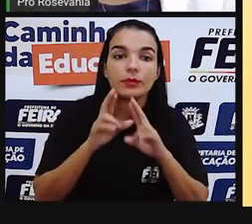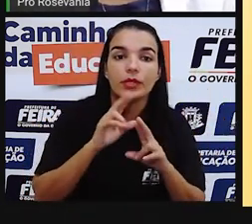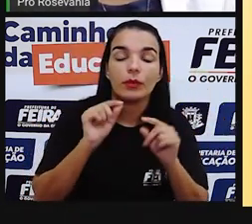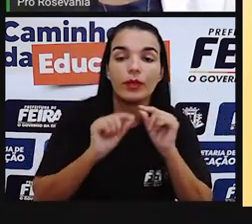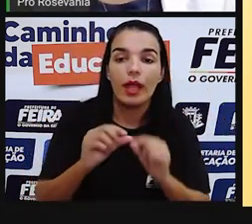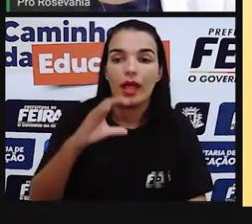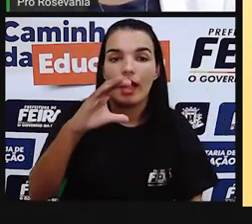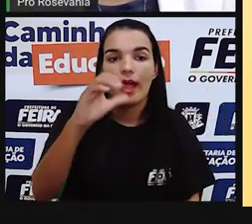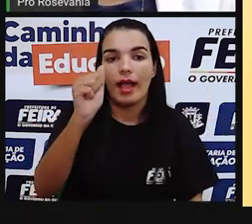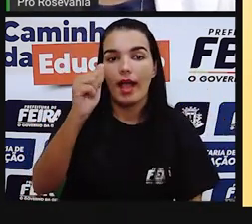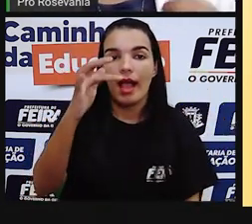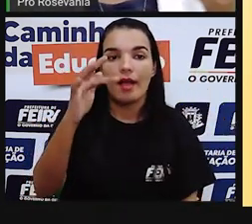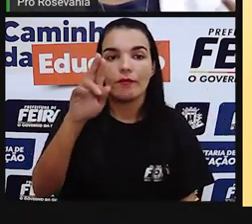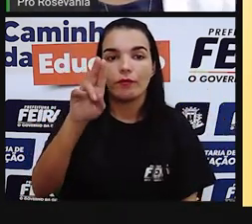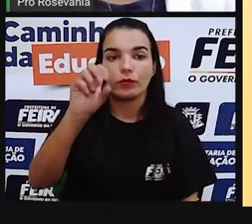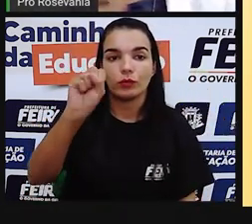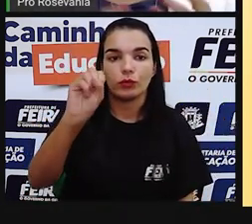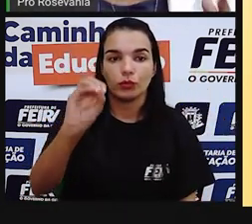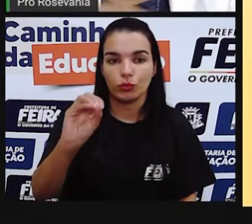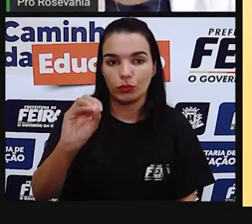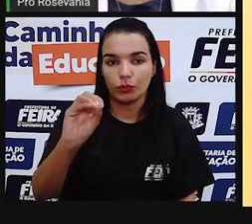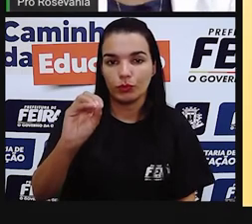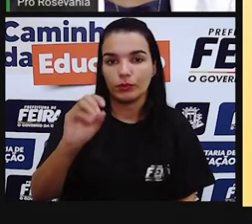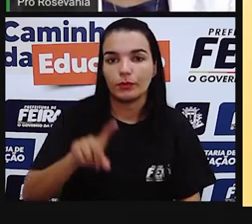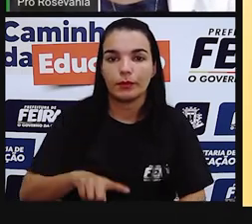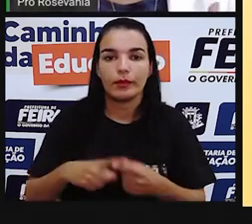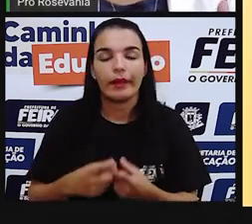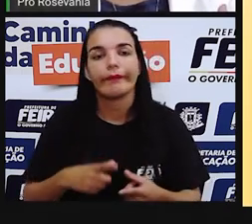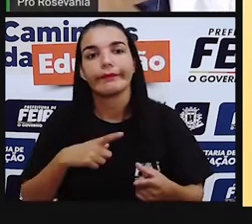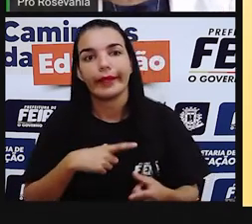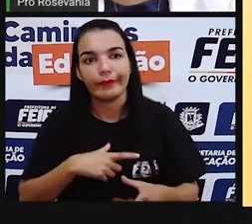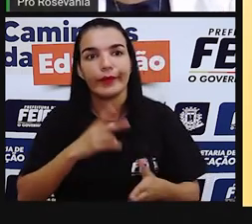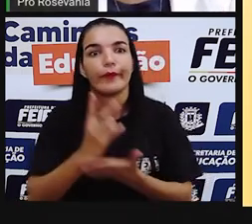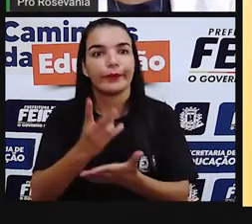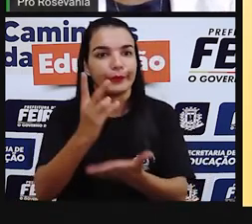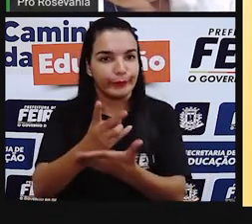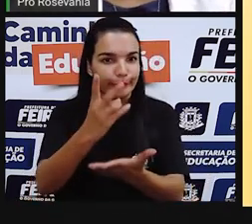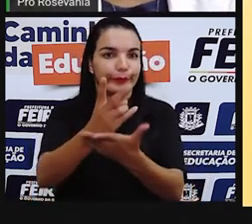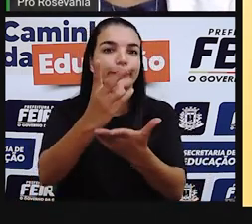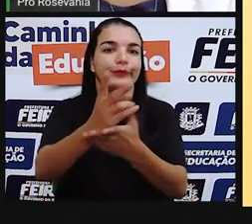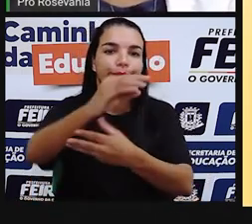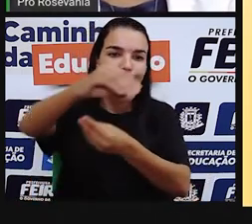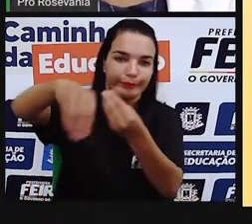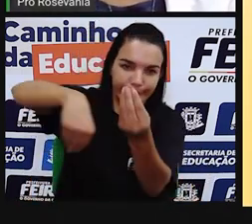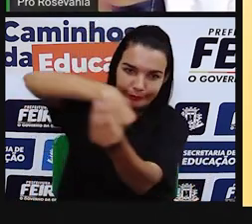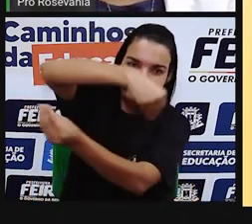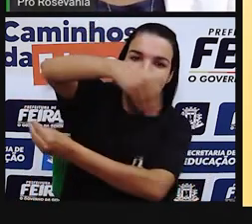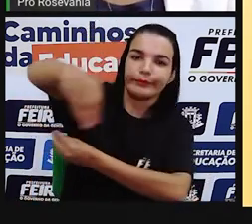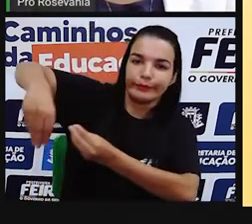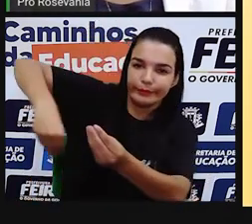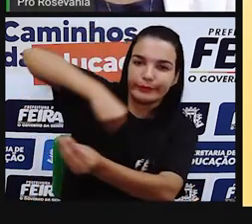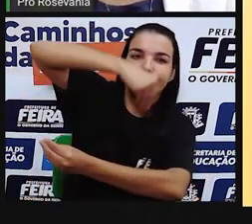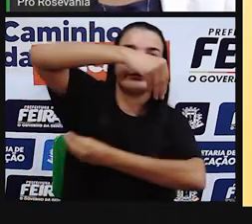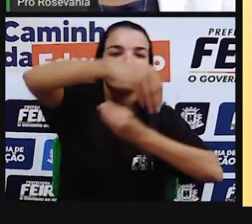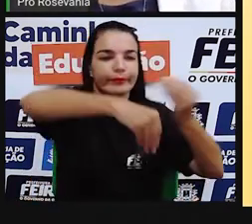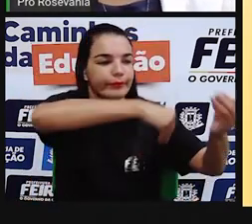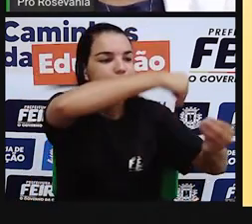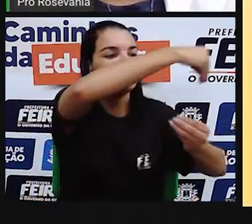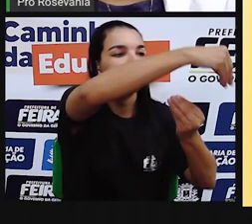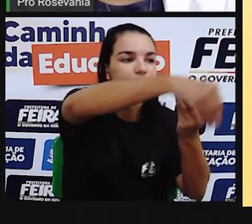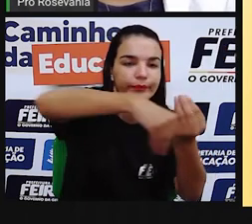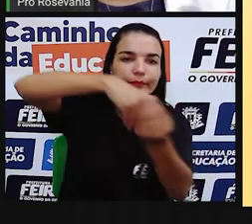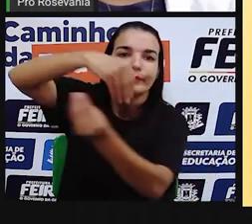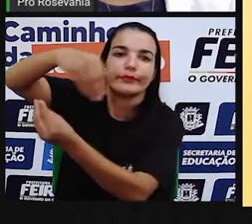caso, já era o mameluco com o branco, já era o mulato, né, com os índios, o mulato com